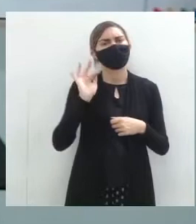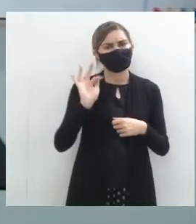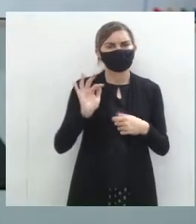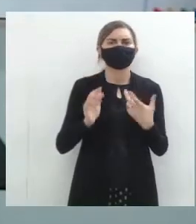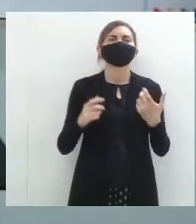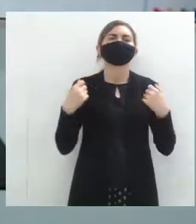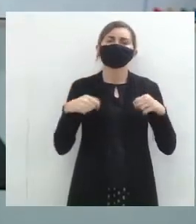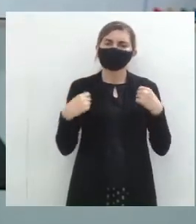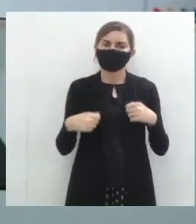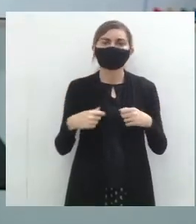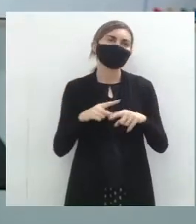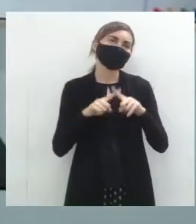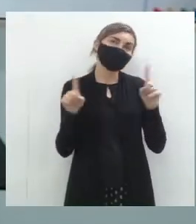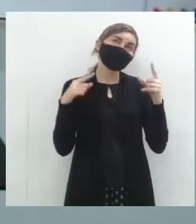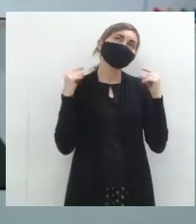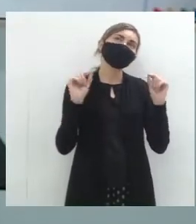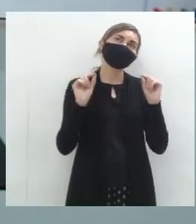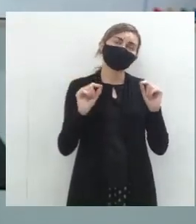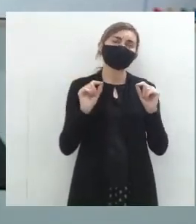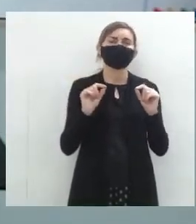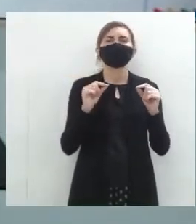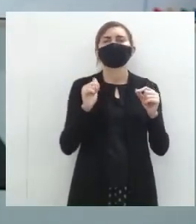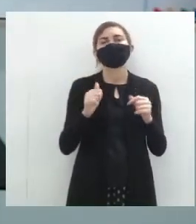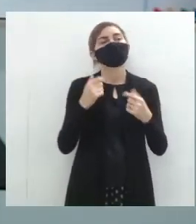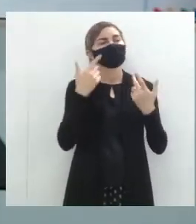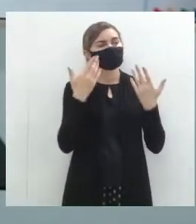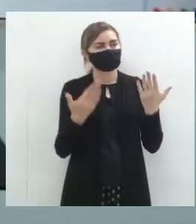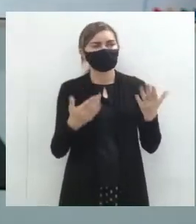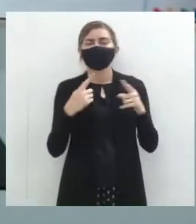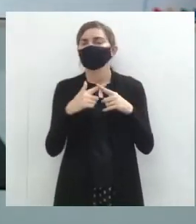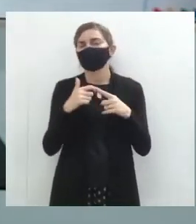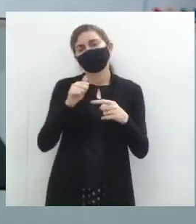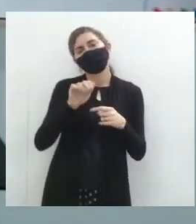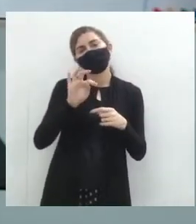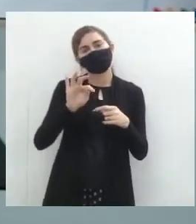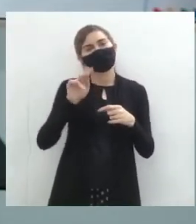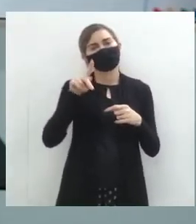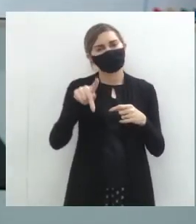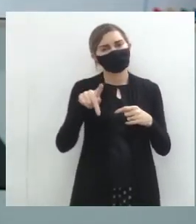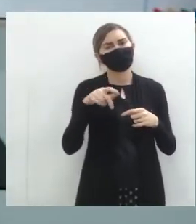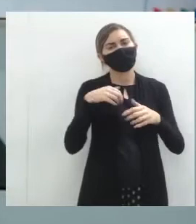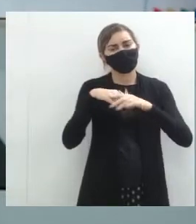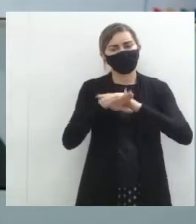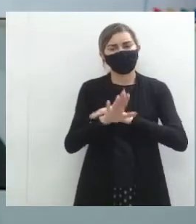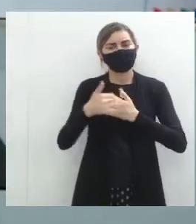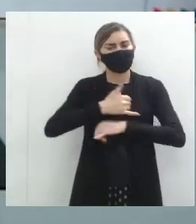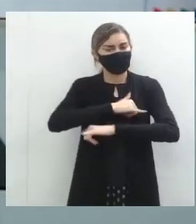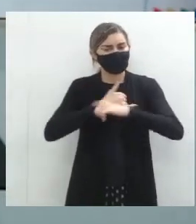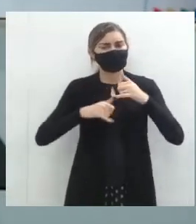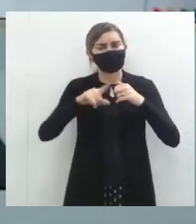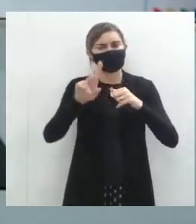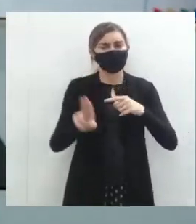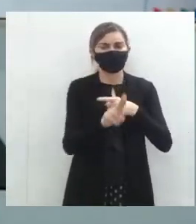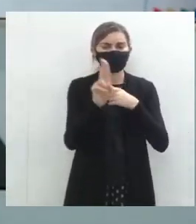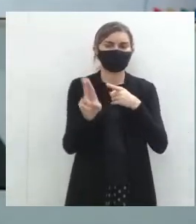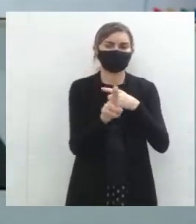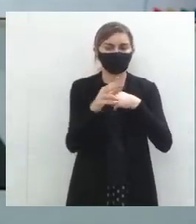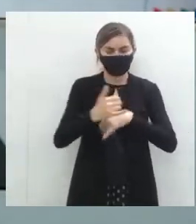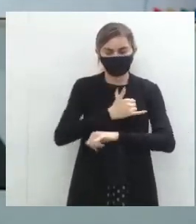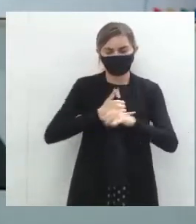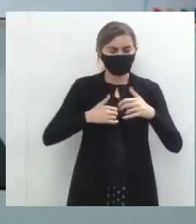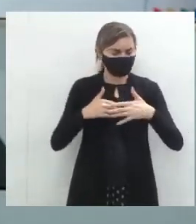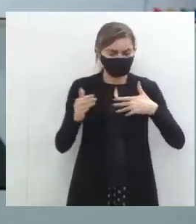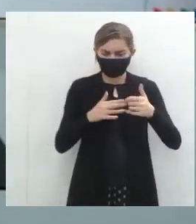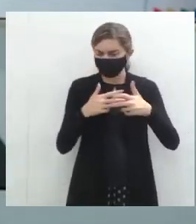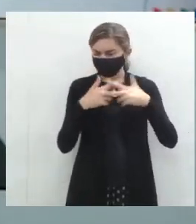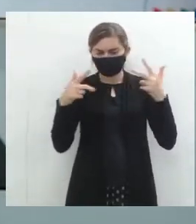ter fósforo. Ah, mas para que eu vou ter que formar ATP mesmo? Ei, porque o ATP, ele guarda a energia que tu vai gastar. Então, qualquer